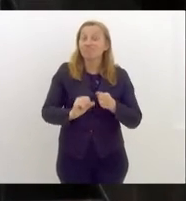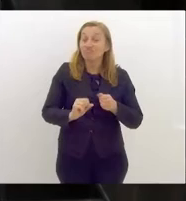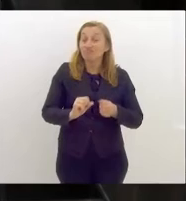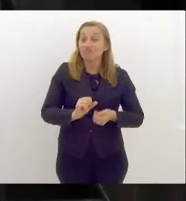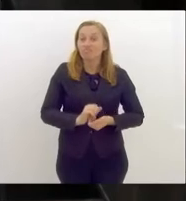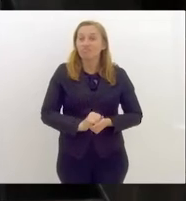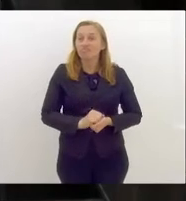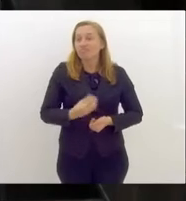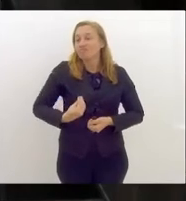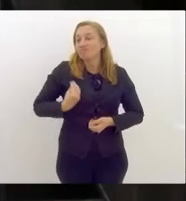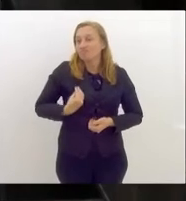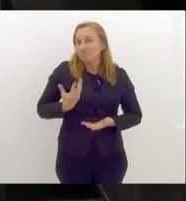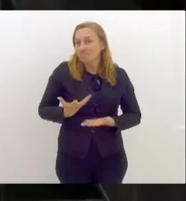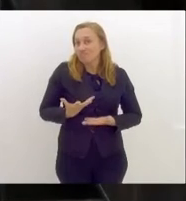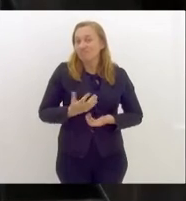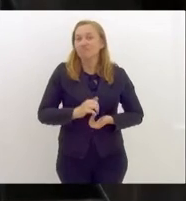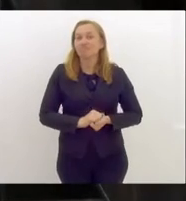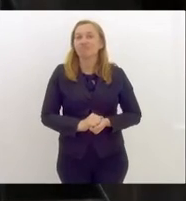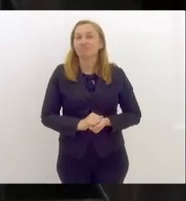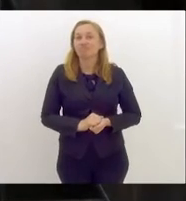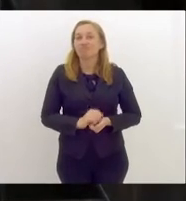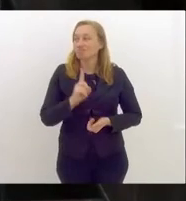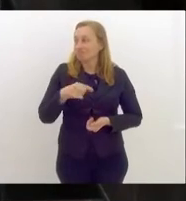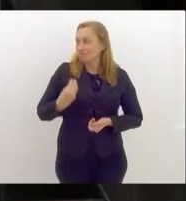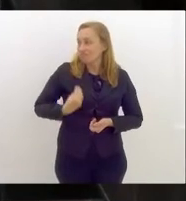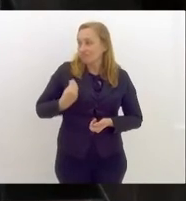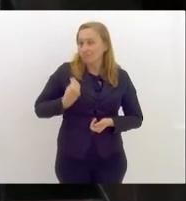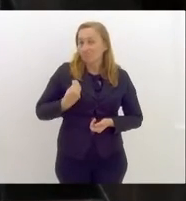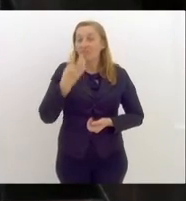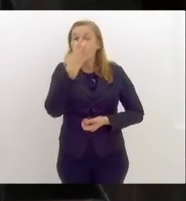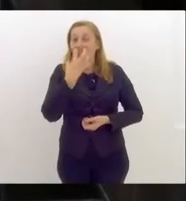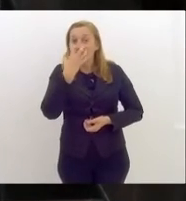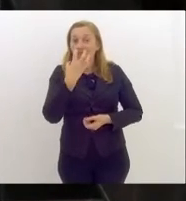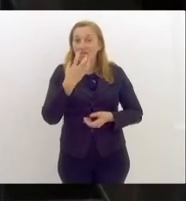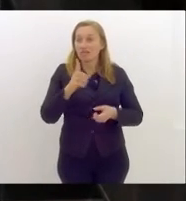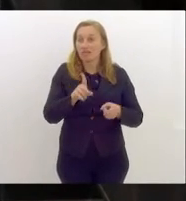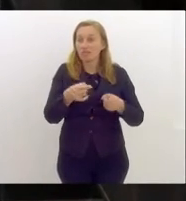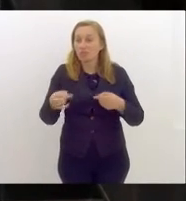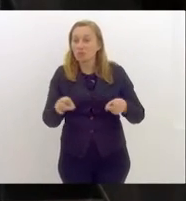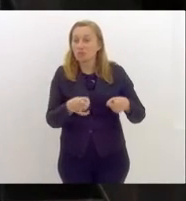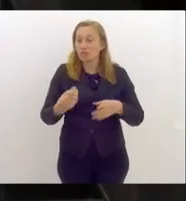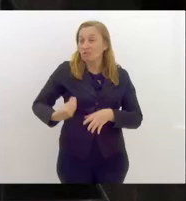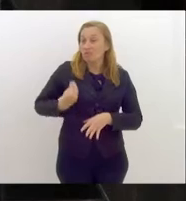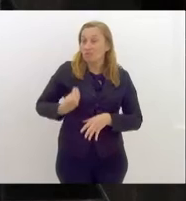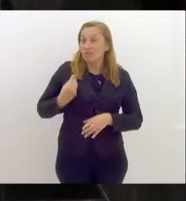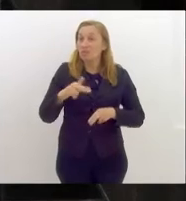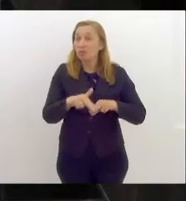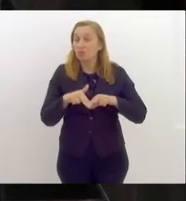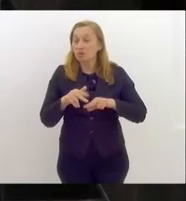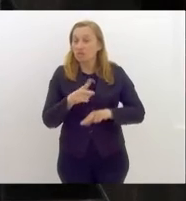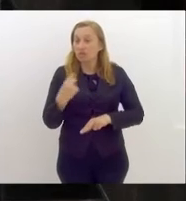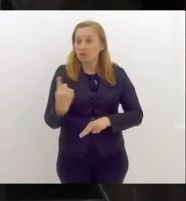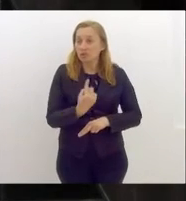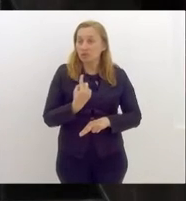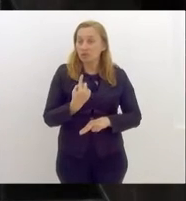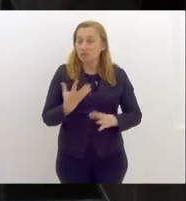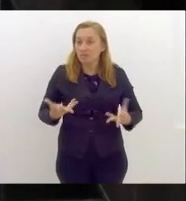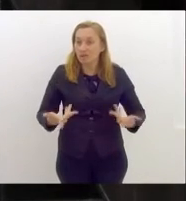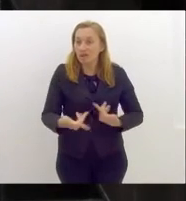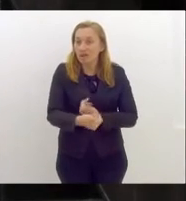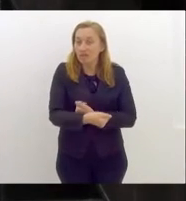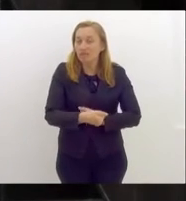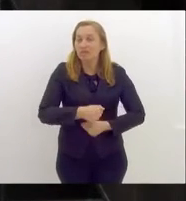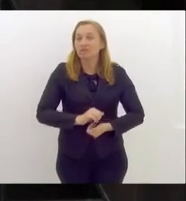viver né Isso é que é viver ela cantava na música Ela fez foi viver por isso a nossa divina e